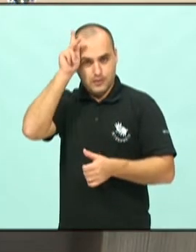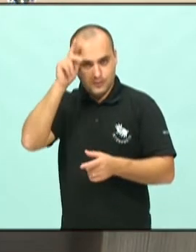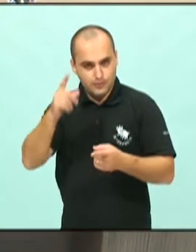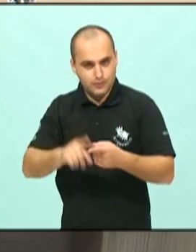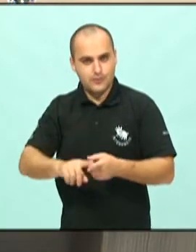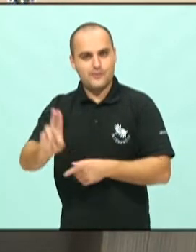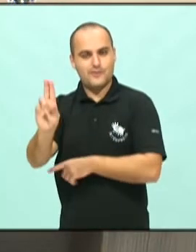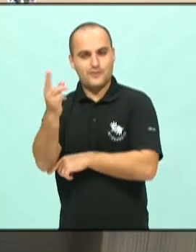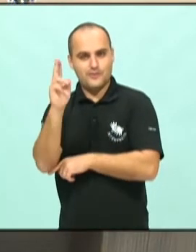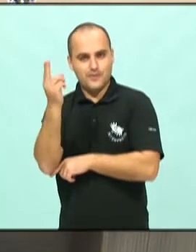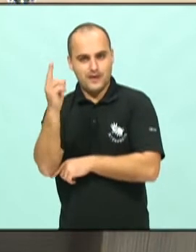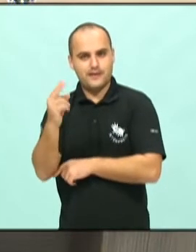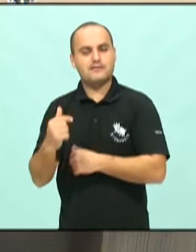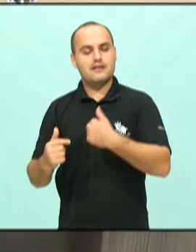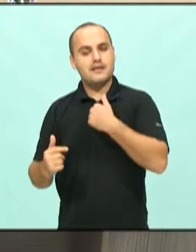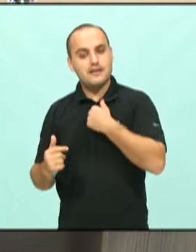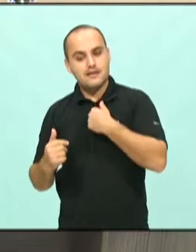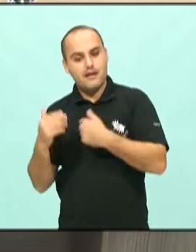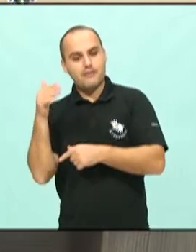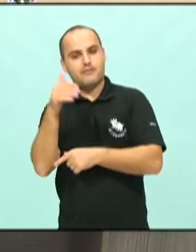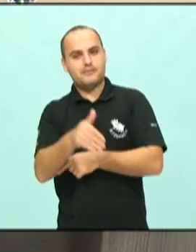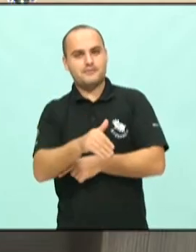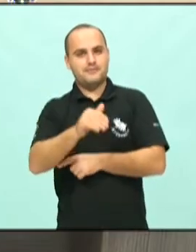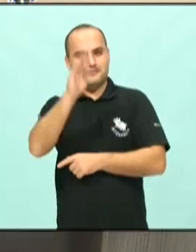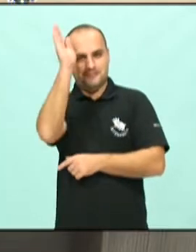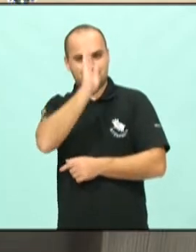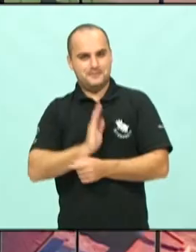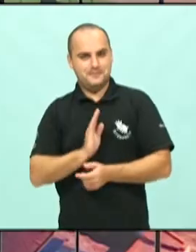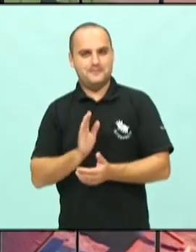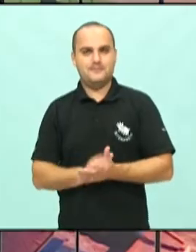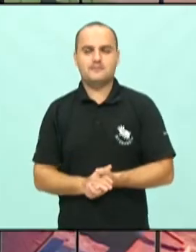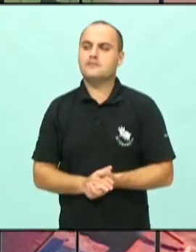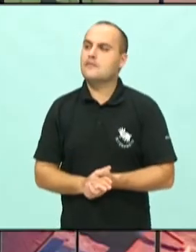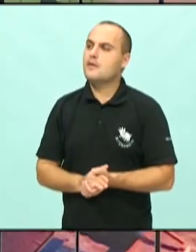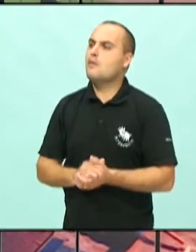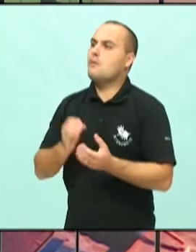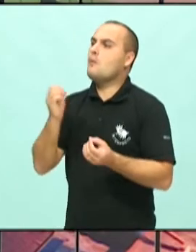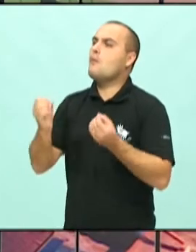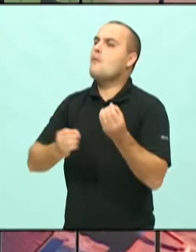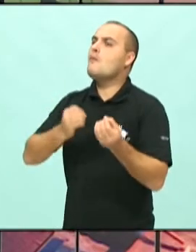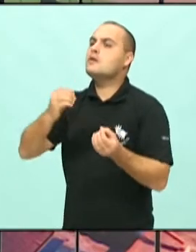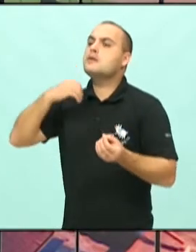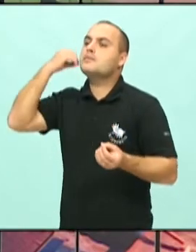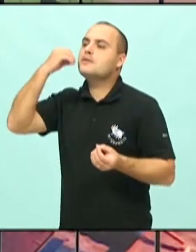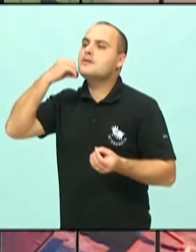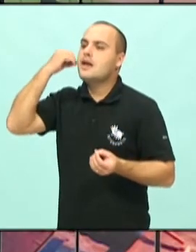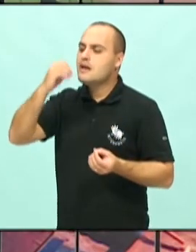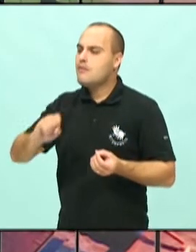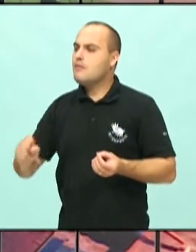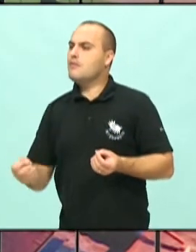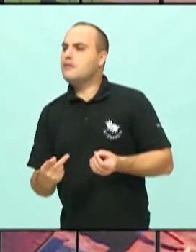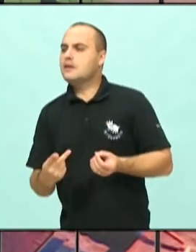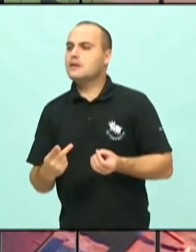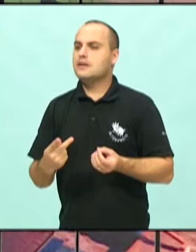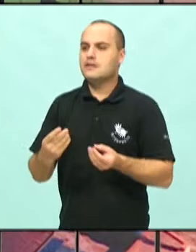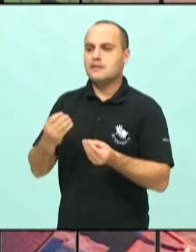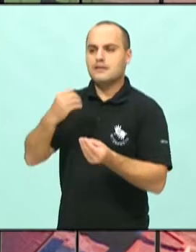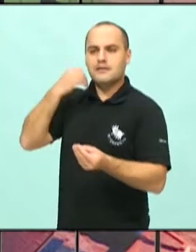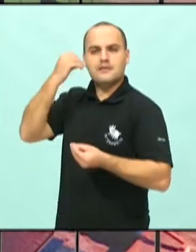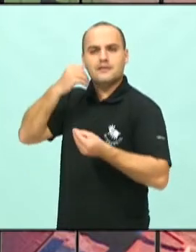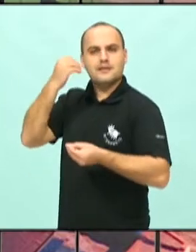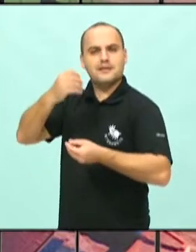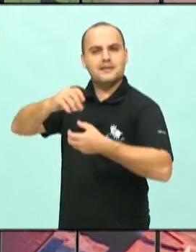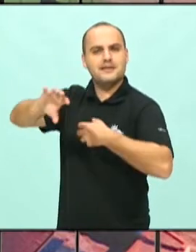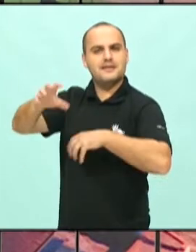Uruguai e eu de brasileiro lá. E como foi a oportunidade de trocar experiência? Você realizou